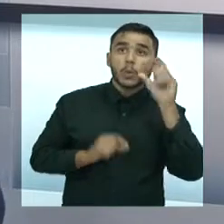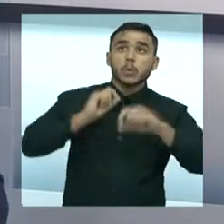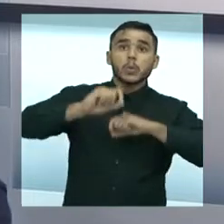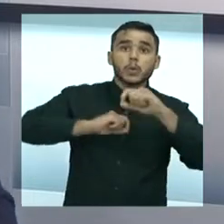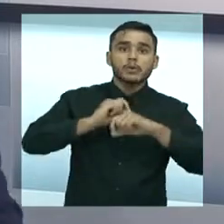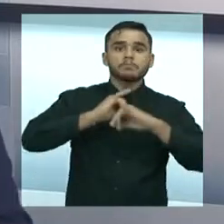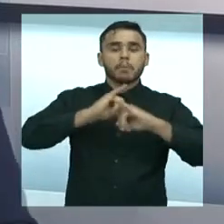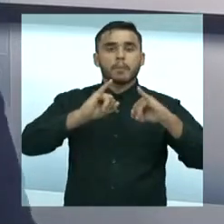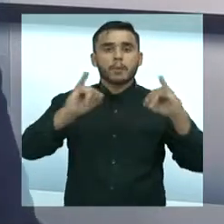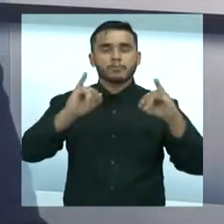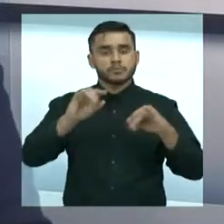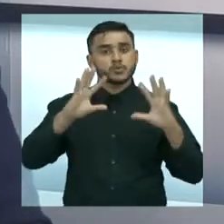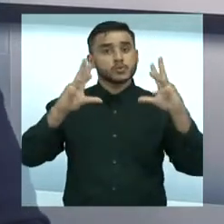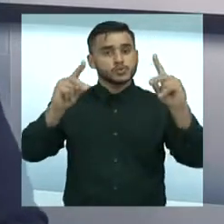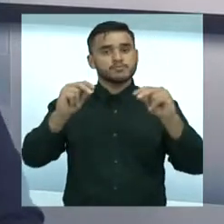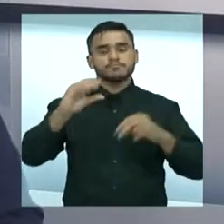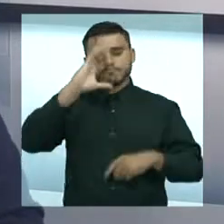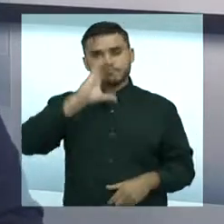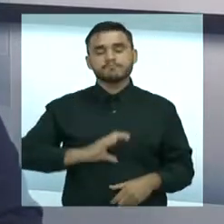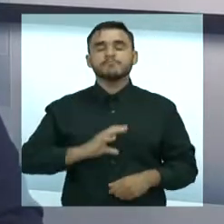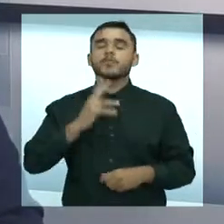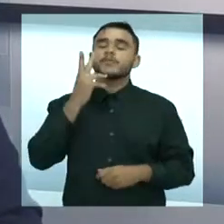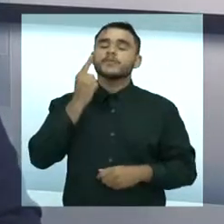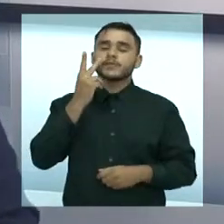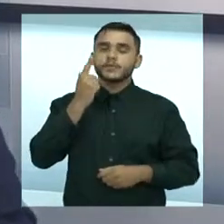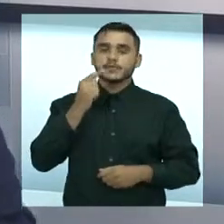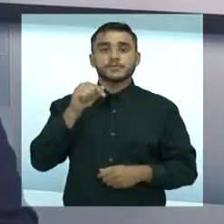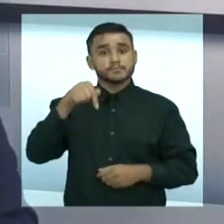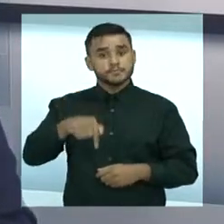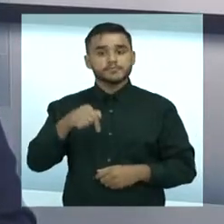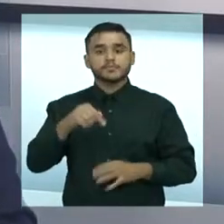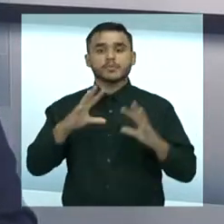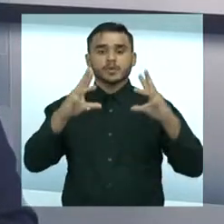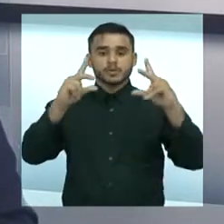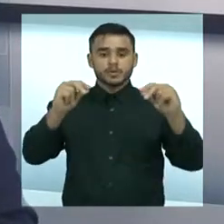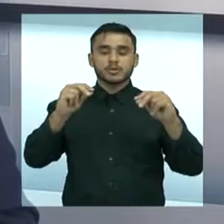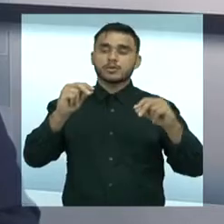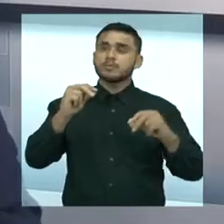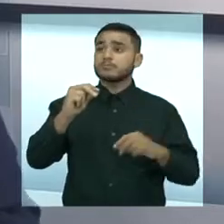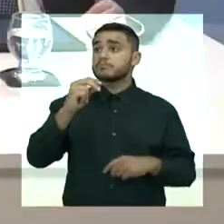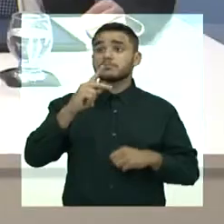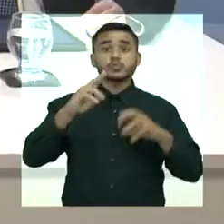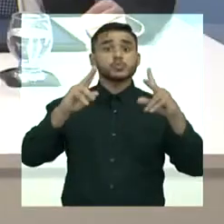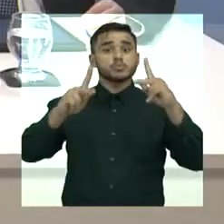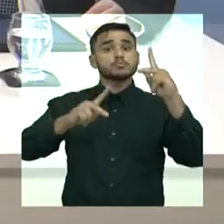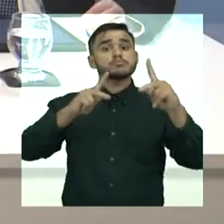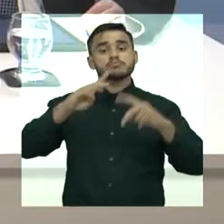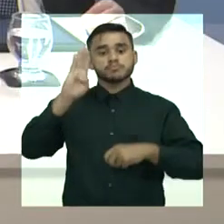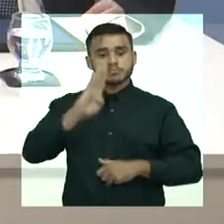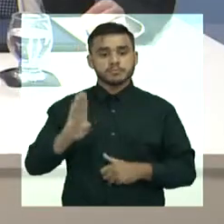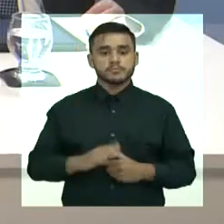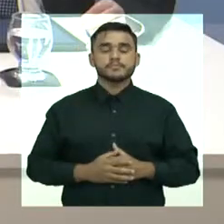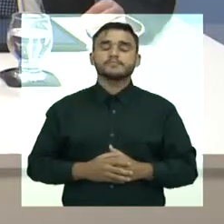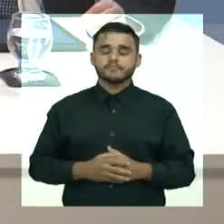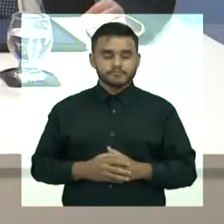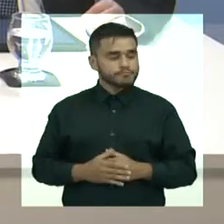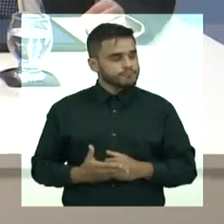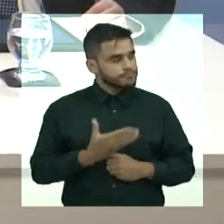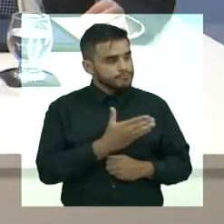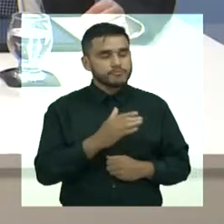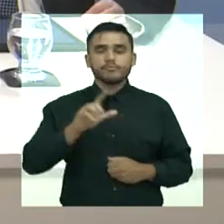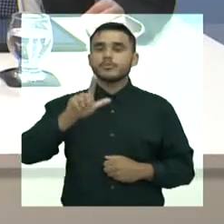nos deveres de cidadãos brasileiros e cidadãs brasileiras. Luiz Cláudio Ferreira Barbosa,